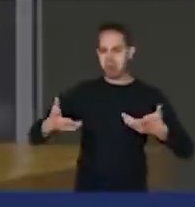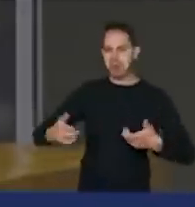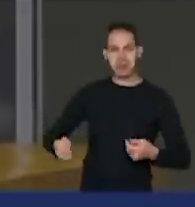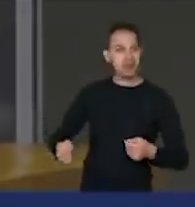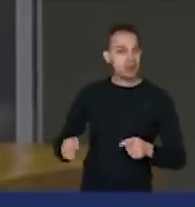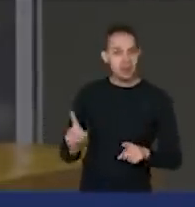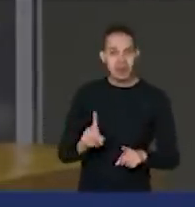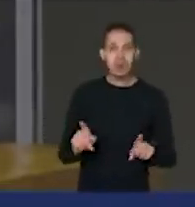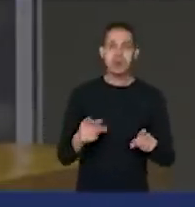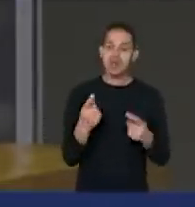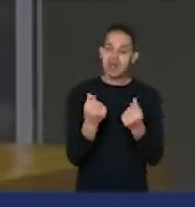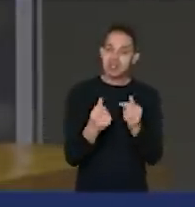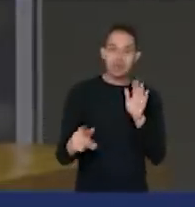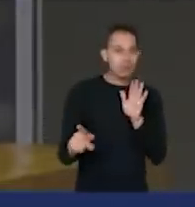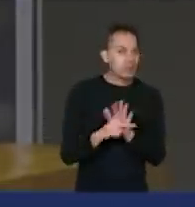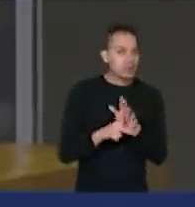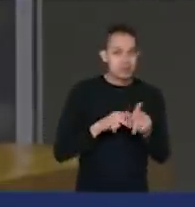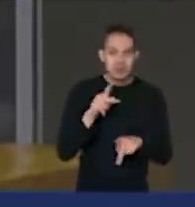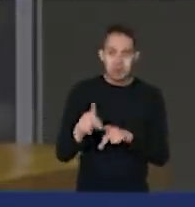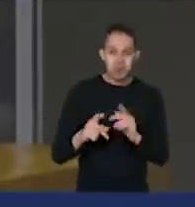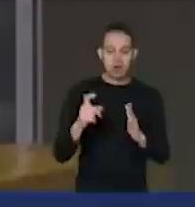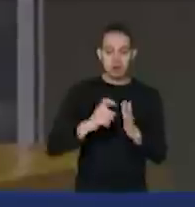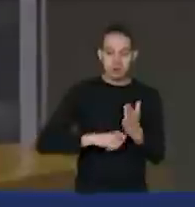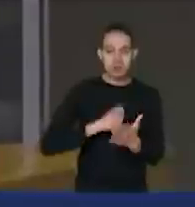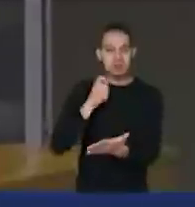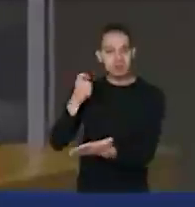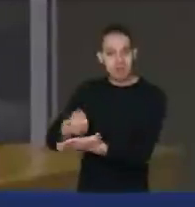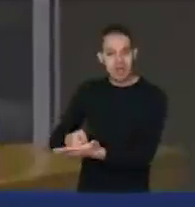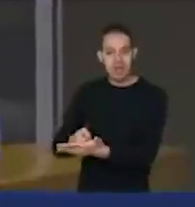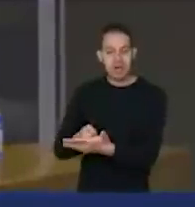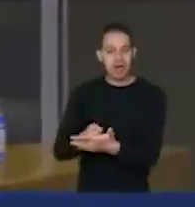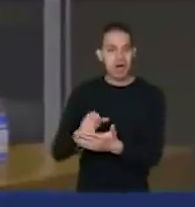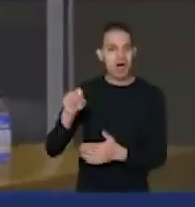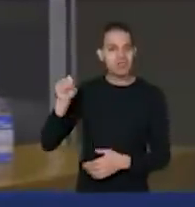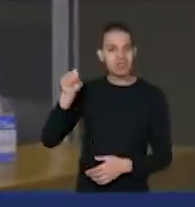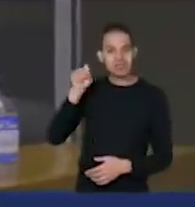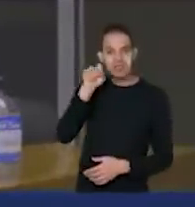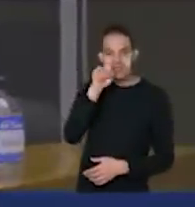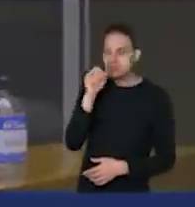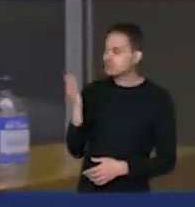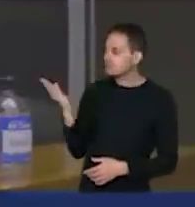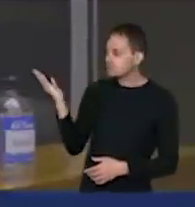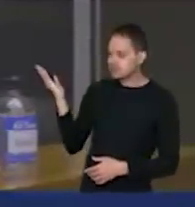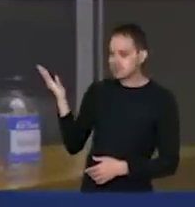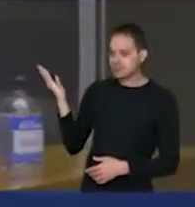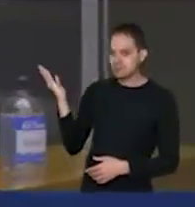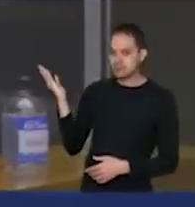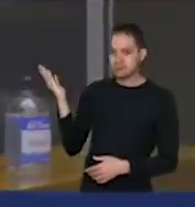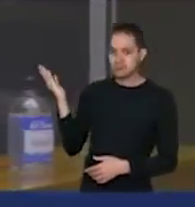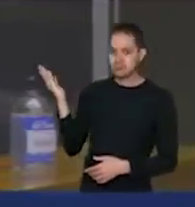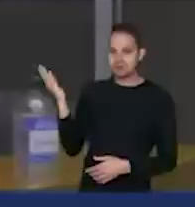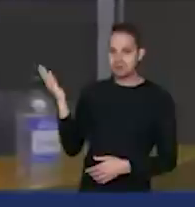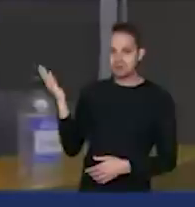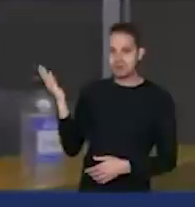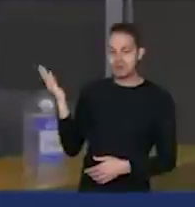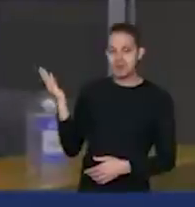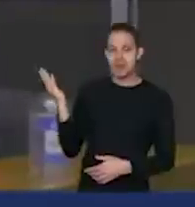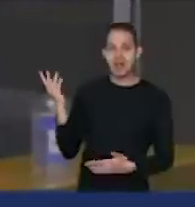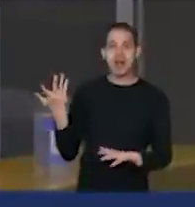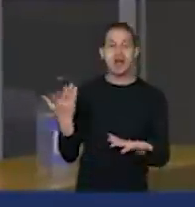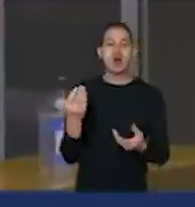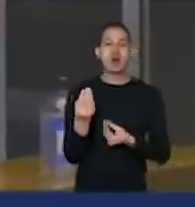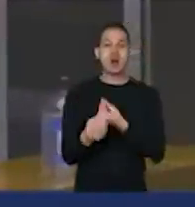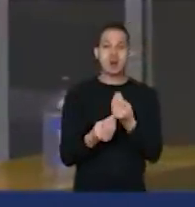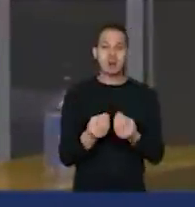de impostos. E essa cenoura aqui está entrando diretamente no orifício metafísico orçamentário financeiro da